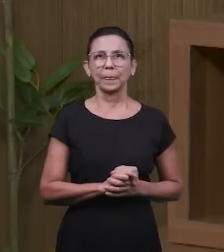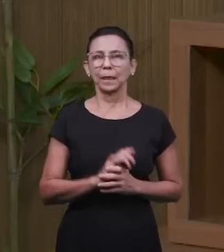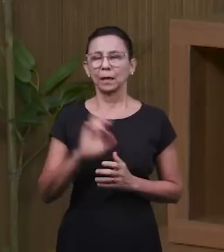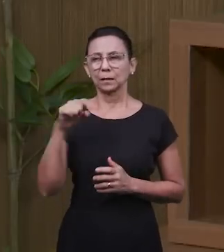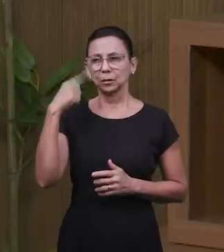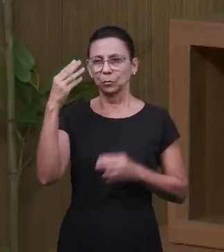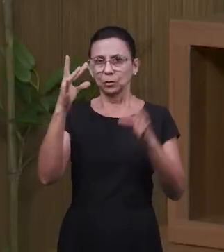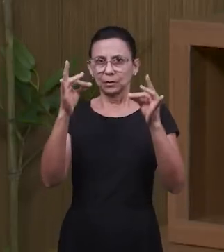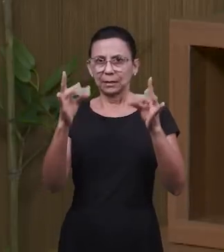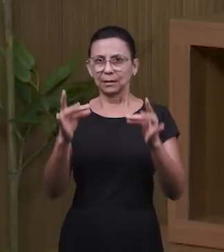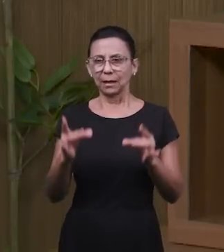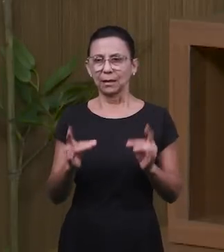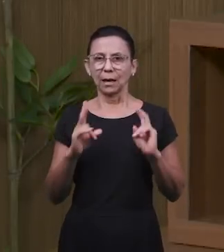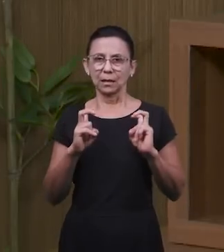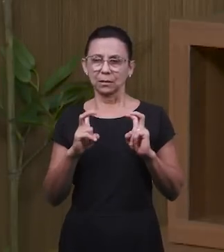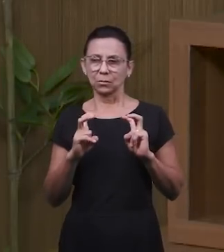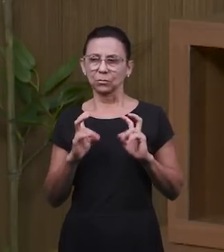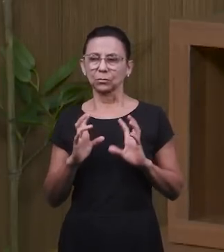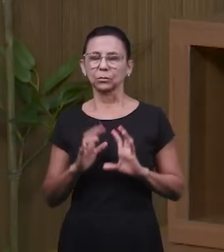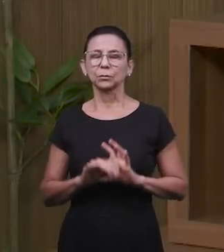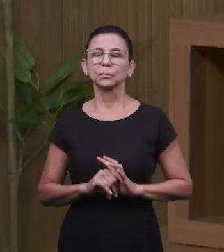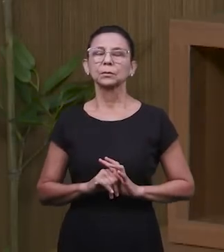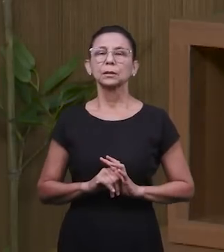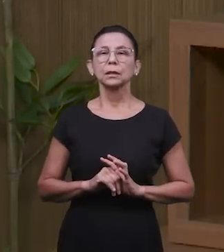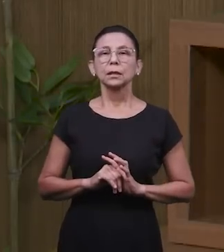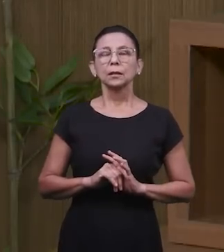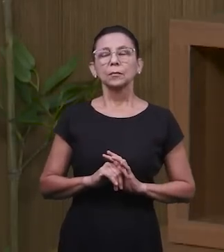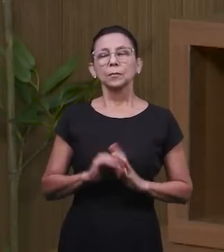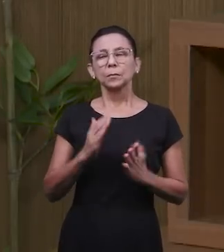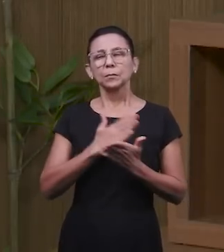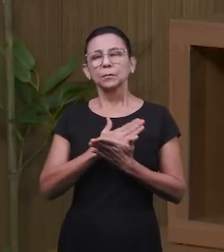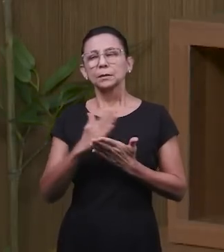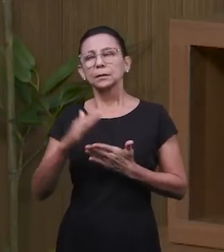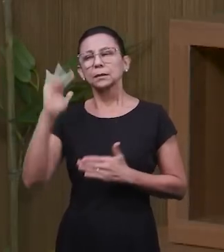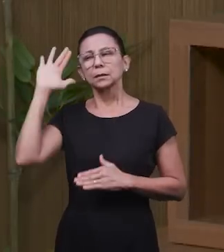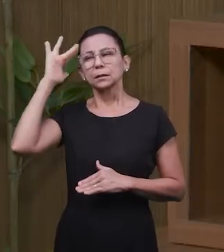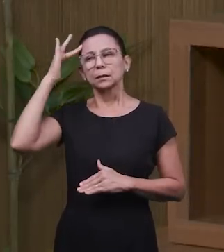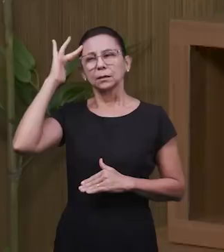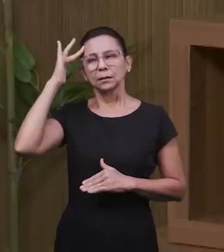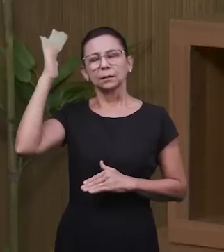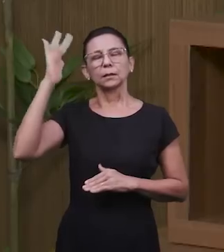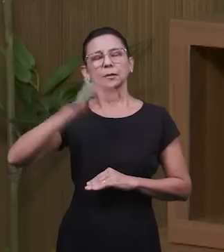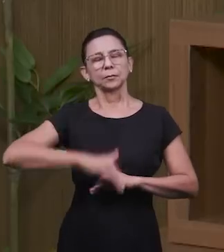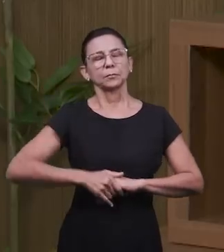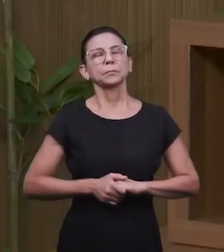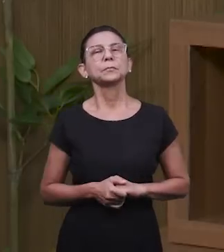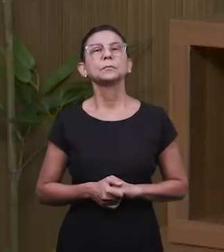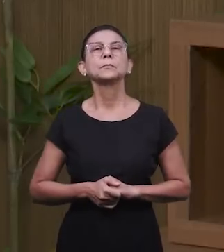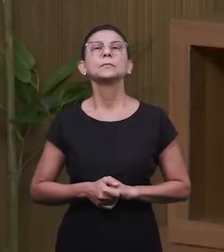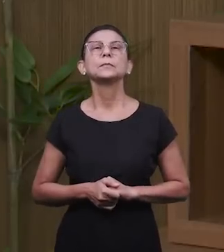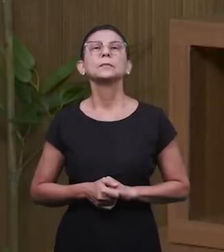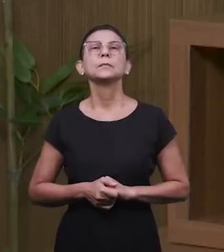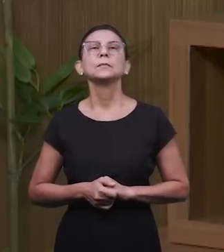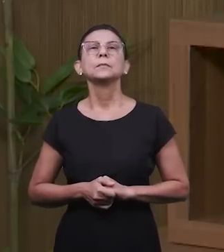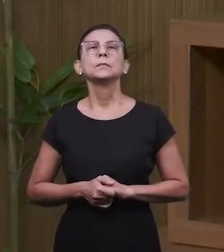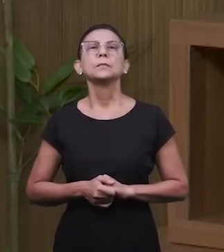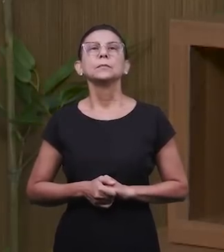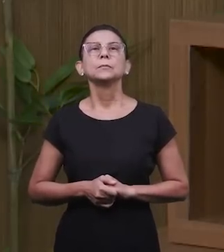depois nós vamos abordar melhor esse assunto, mas para a gente começar a entender, depois a gente detalha